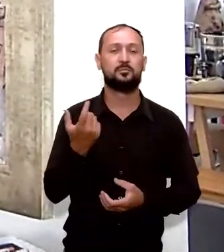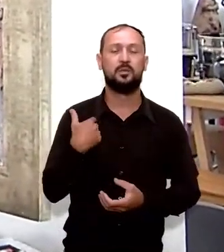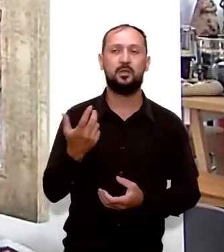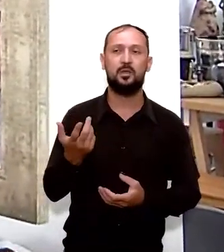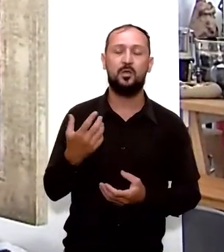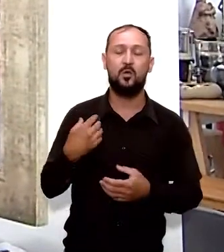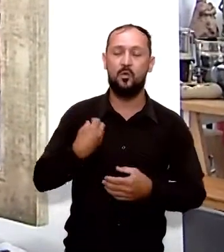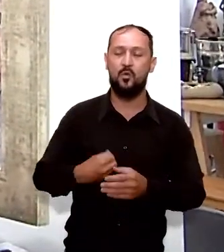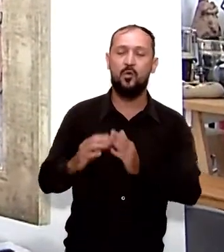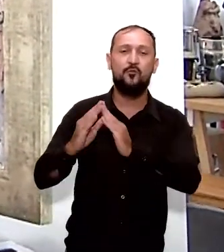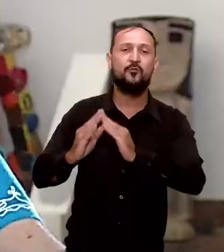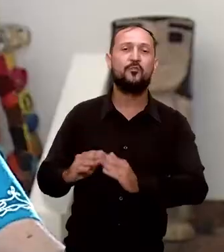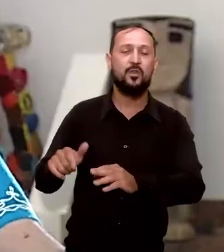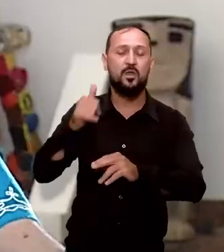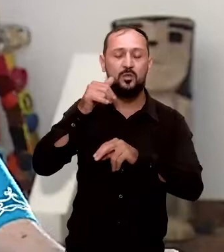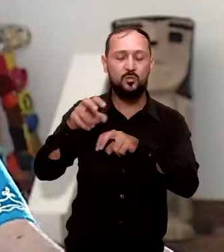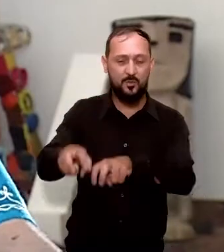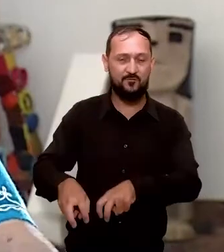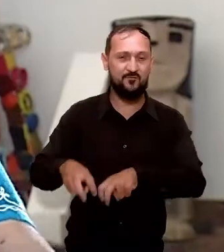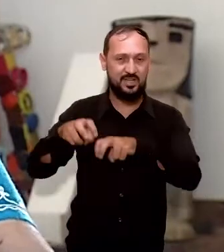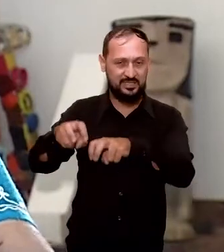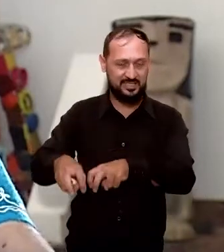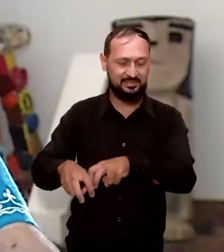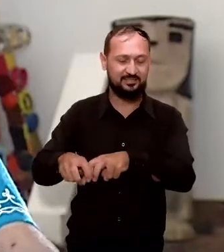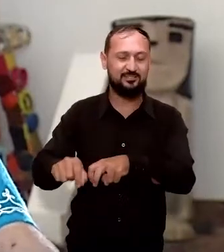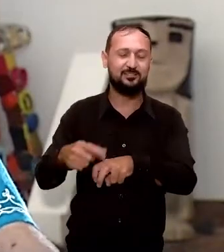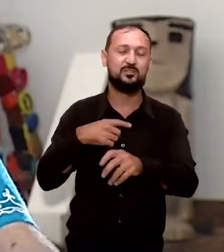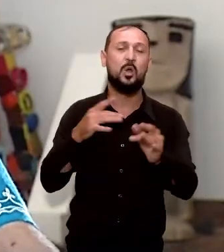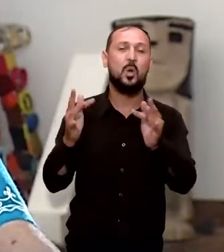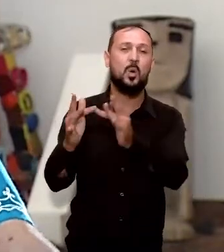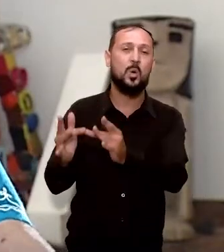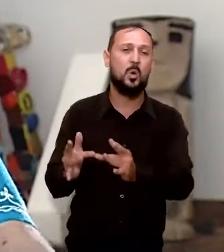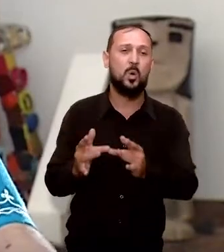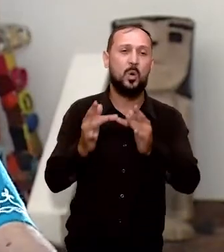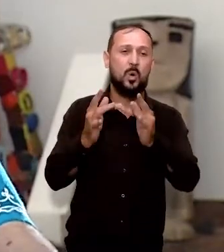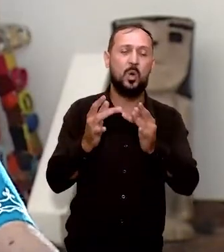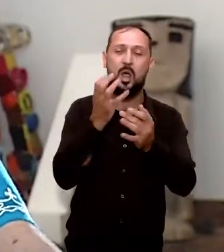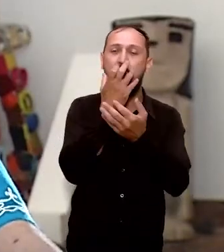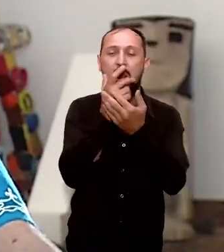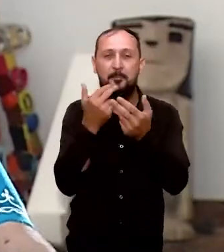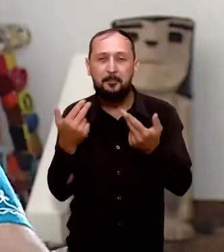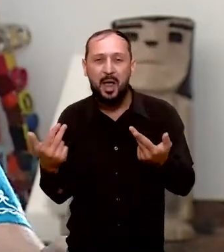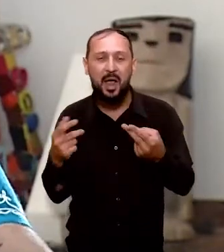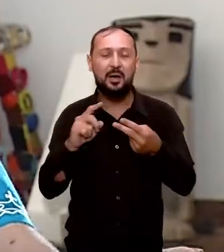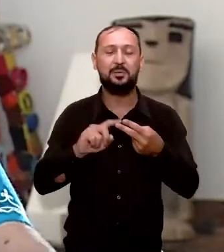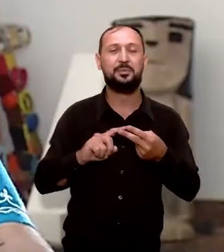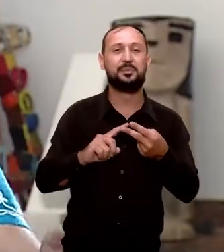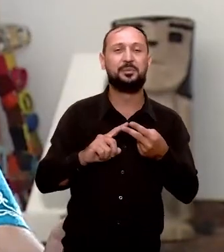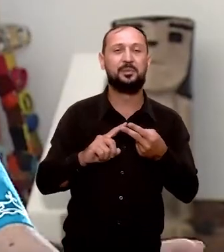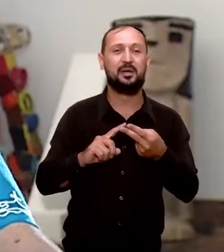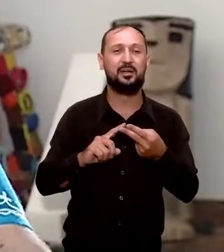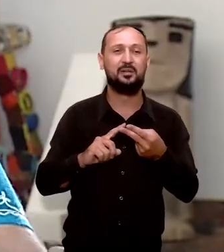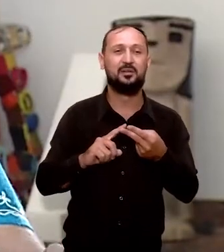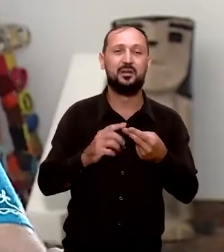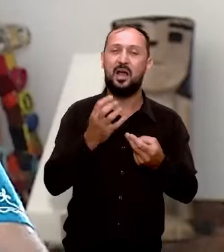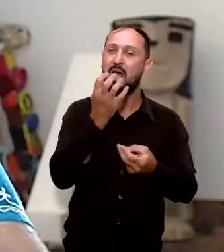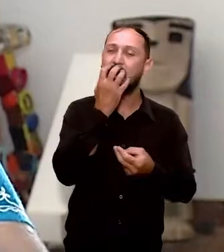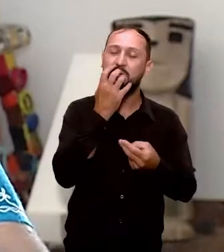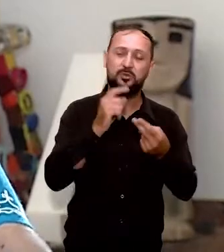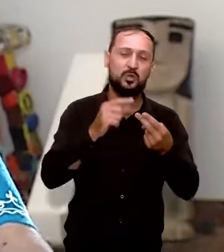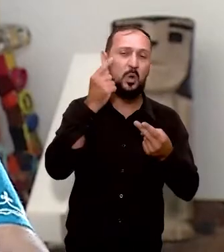Fui criada numa fazenda e eu tinha contato direto com muito bicho,